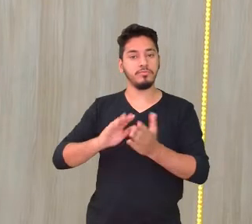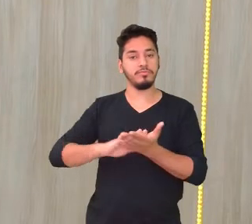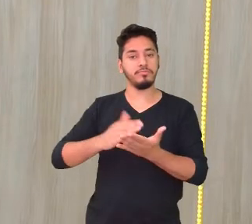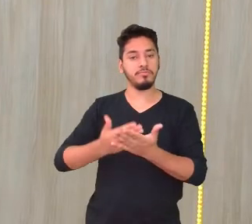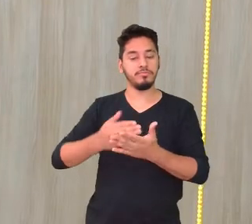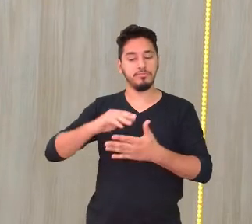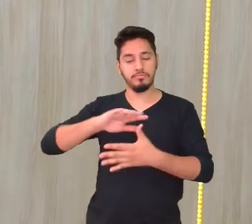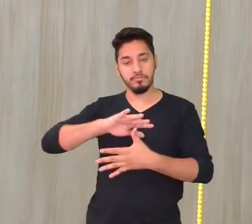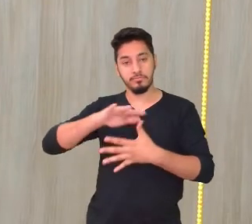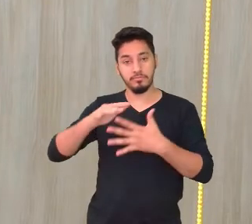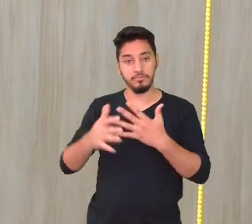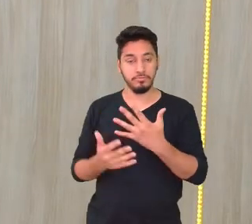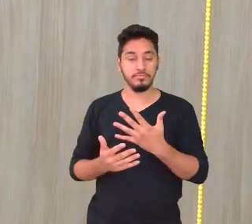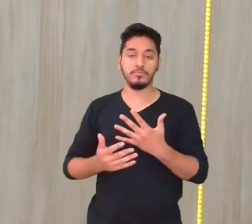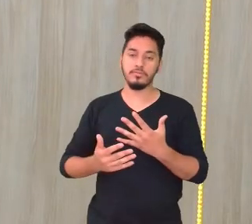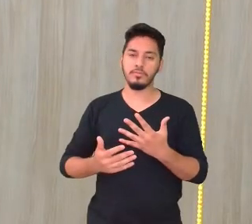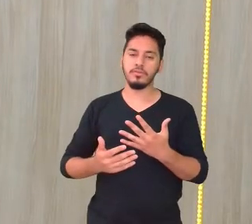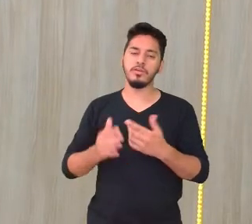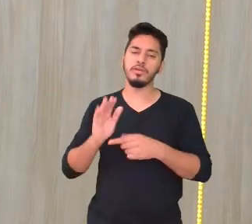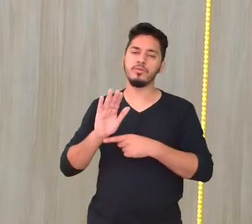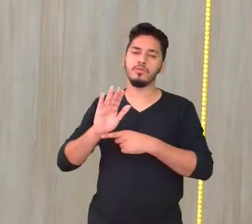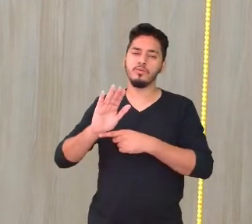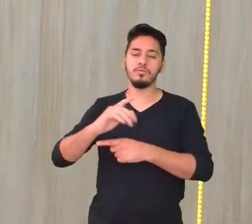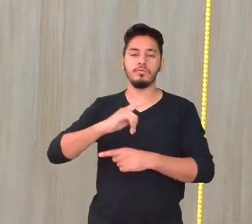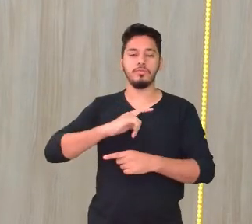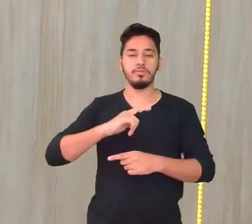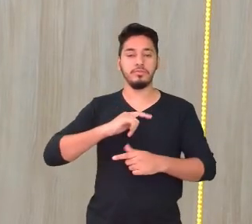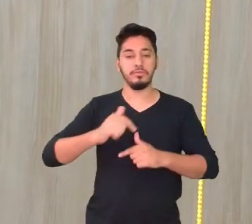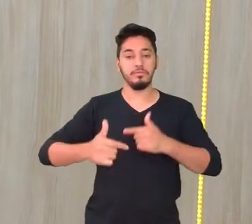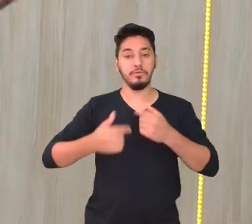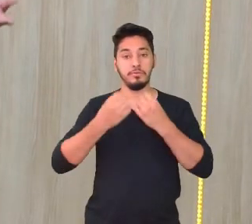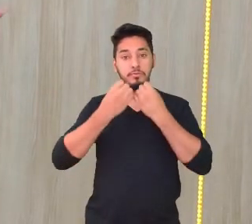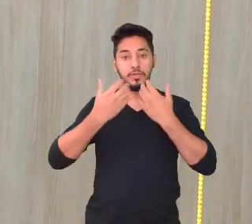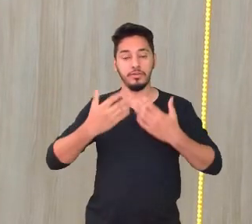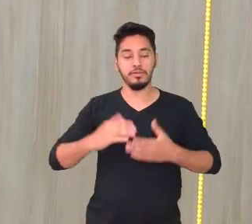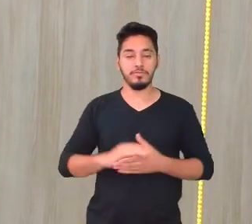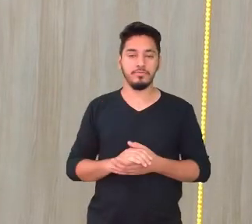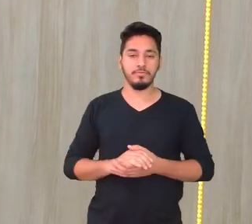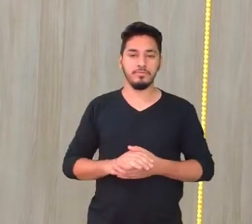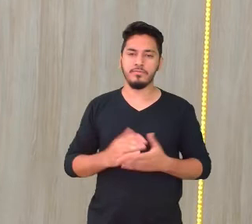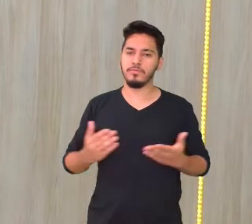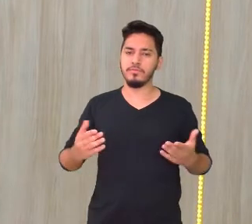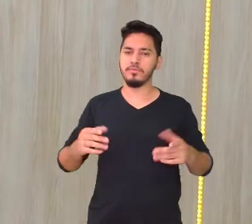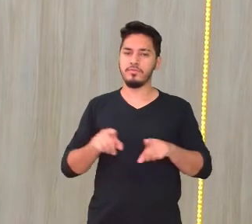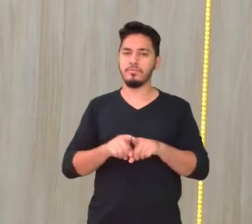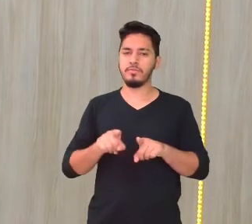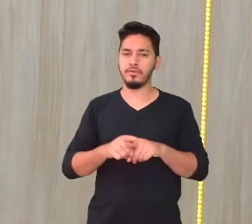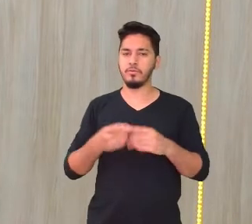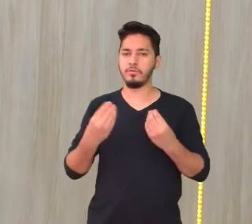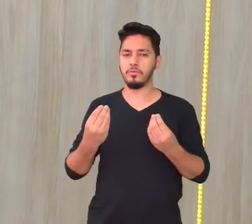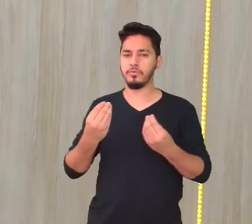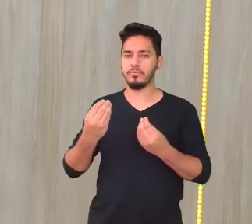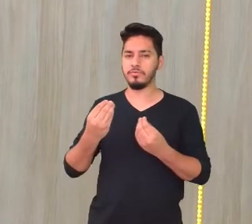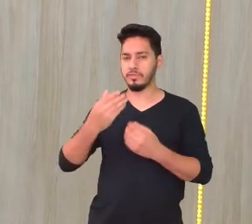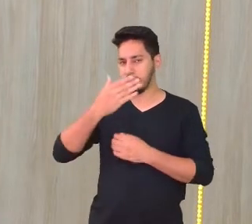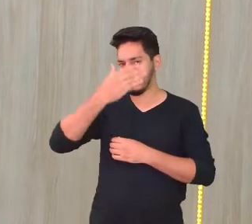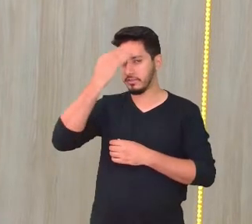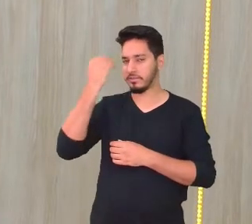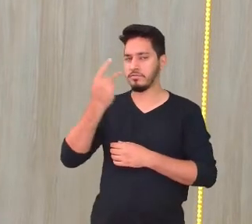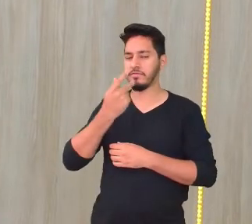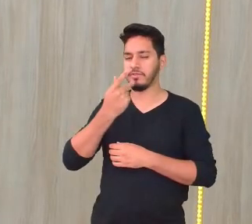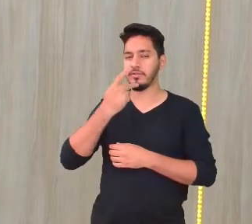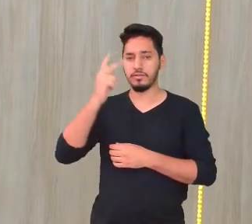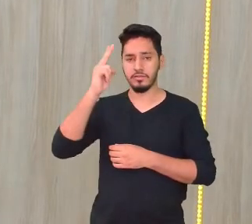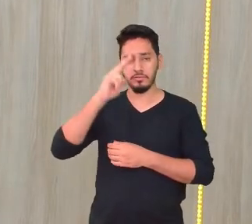Libras nos ajuda a desenvolver esse trabalho. E como a gente não podia deixar de falar também,